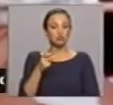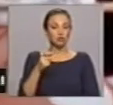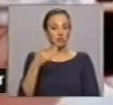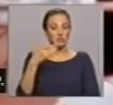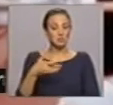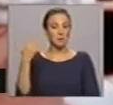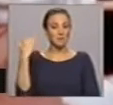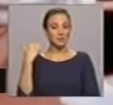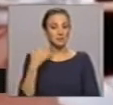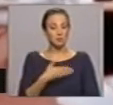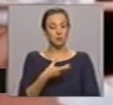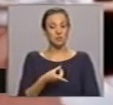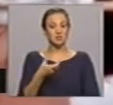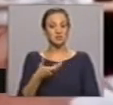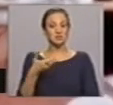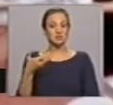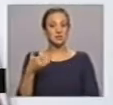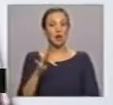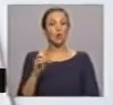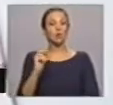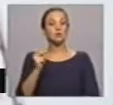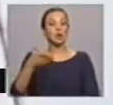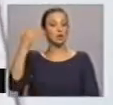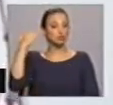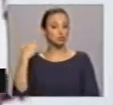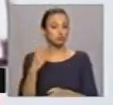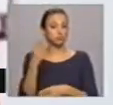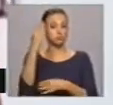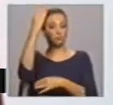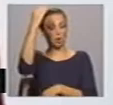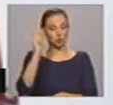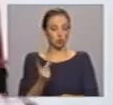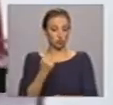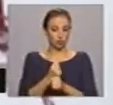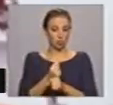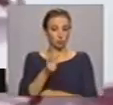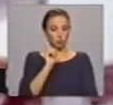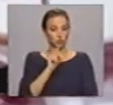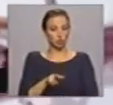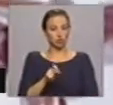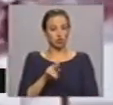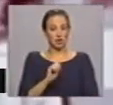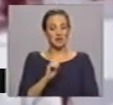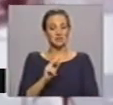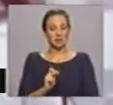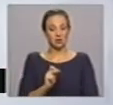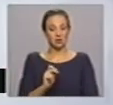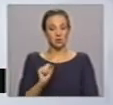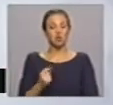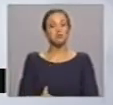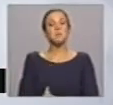arquivo, 1977, há 40 anos quando foi lançado. São duas missões emblemáticas também da NASA. Foram as